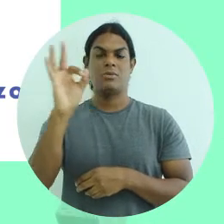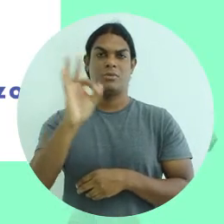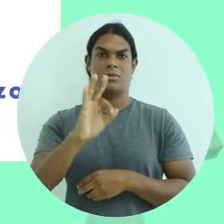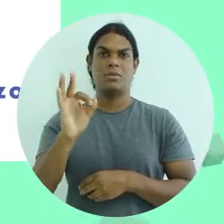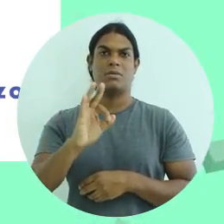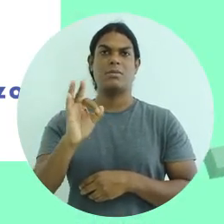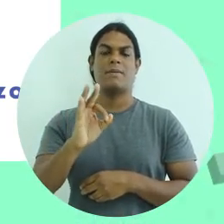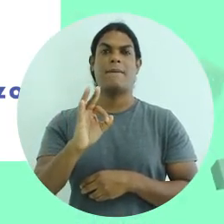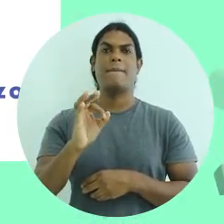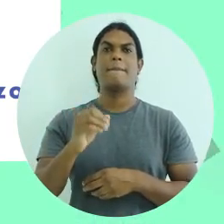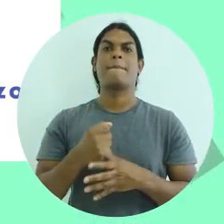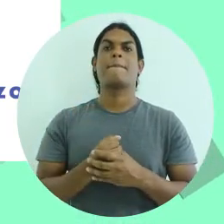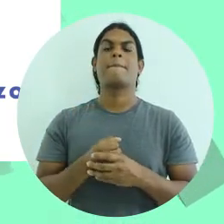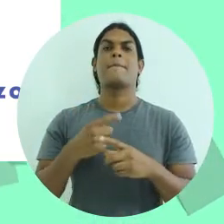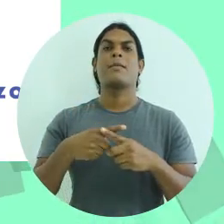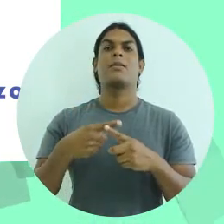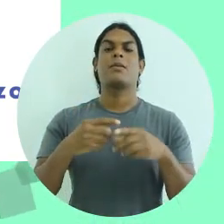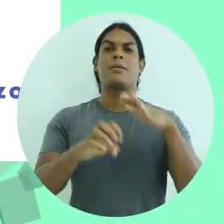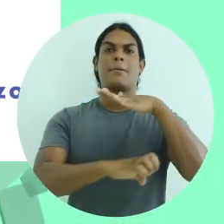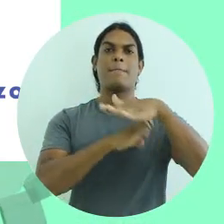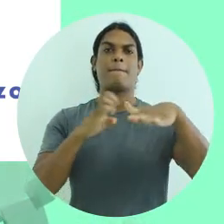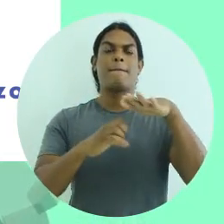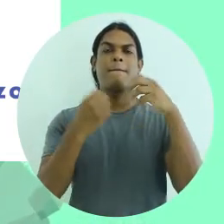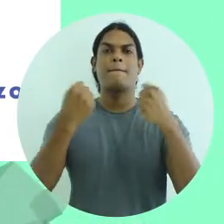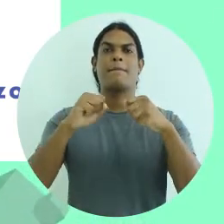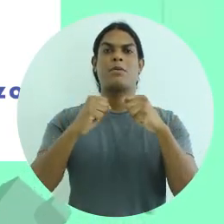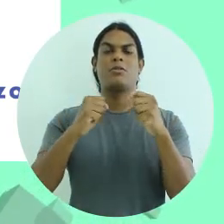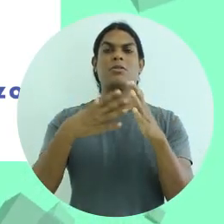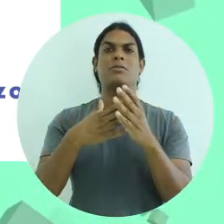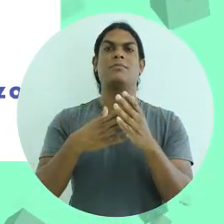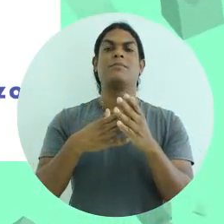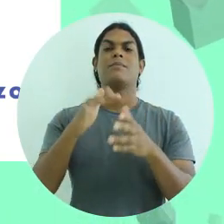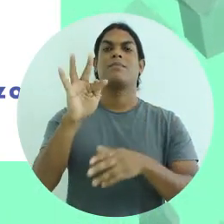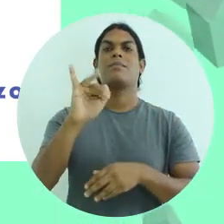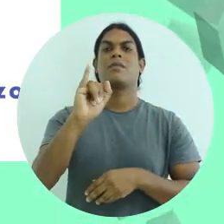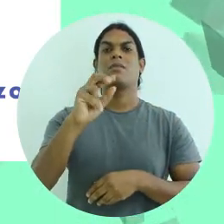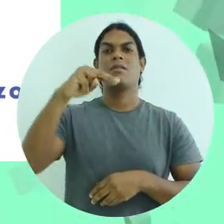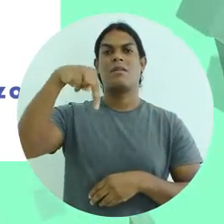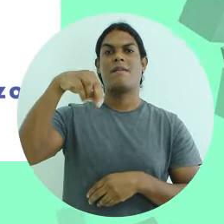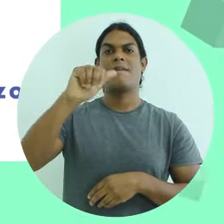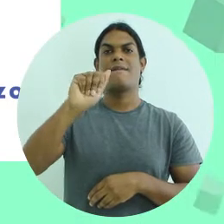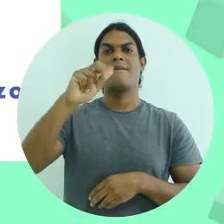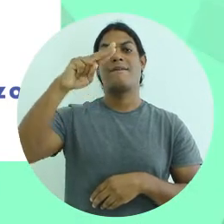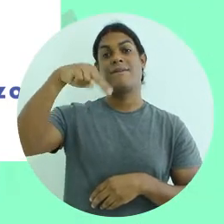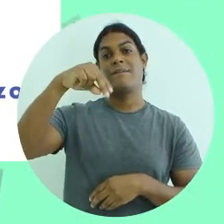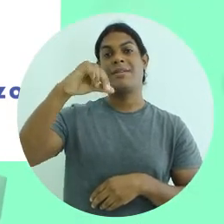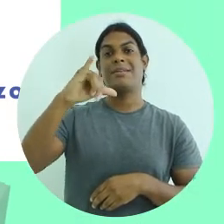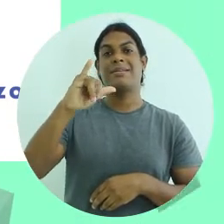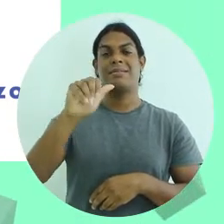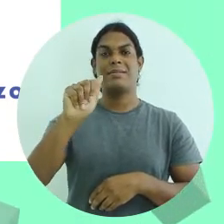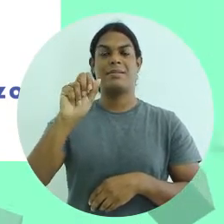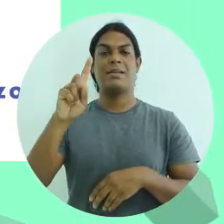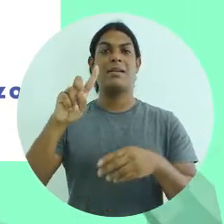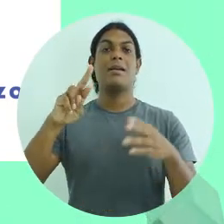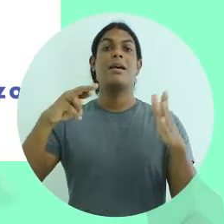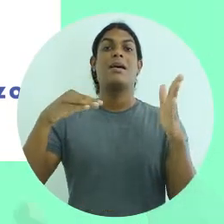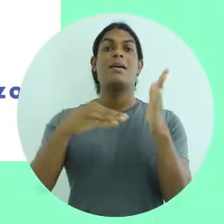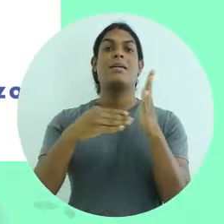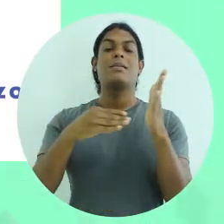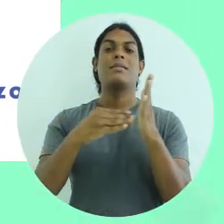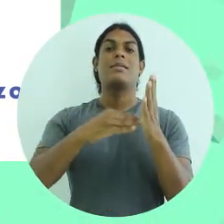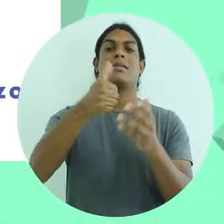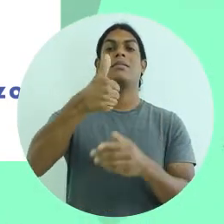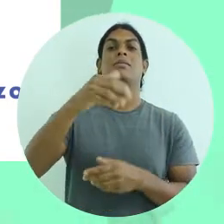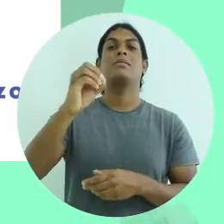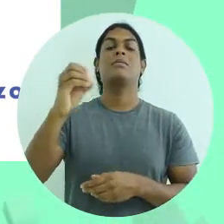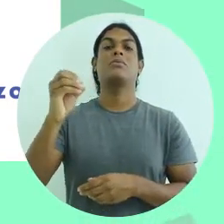câmbio, ela pode financiar até 100% do valor que ela vai receber futuramente e tem um prazo de pagamento de